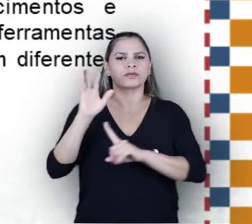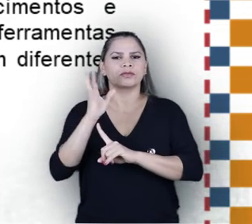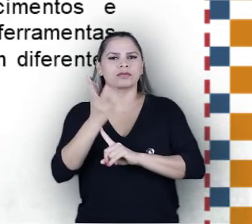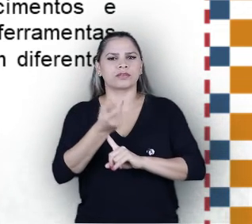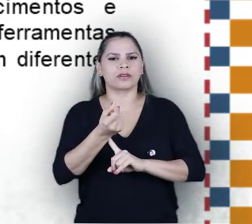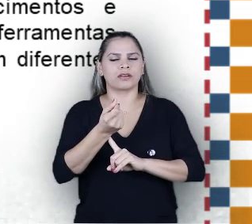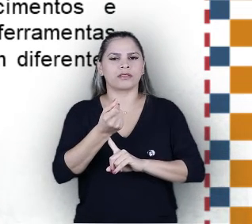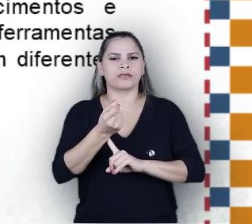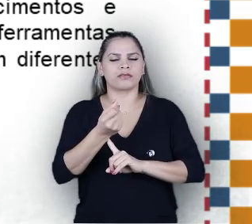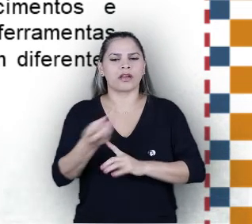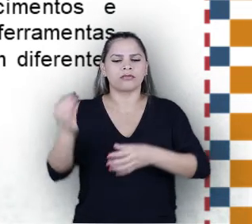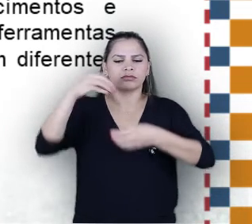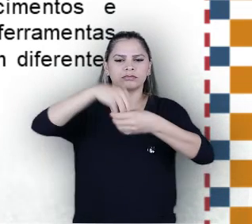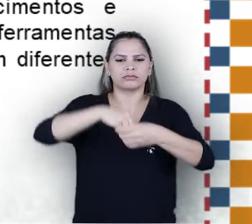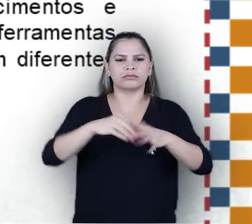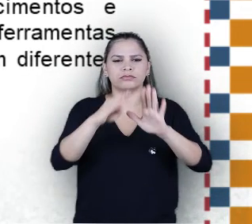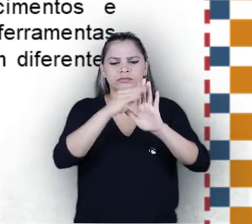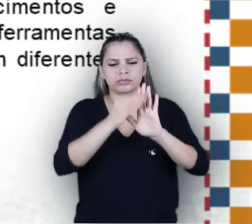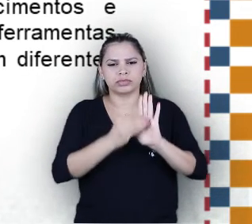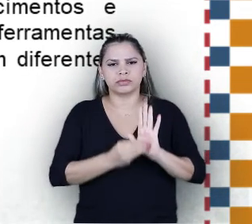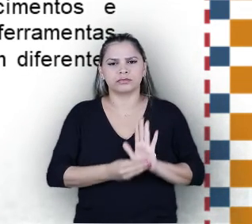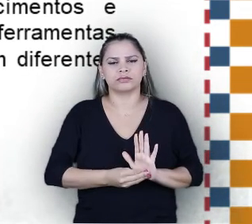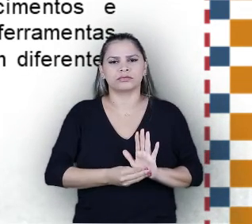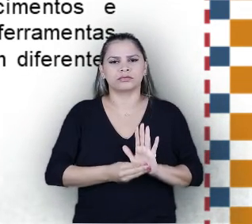dar continuidade nos estudos,